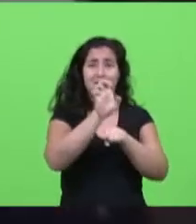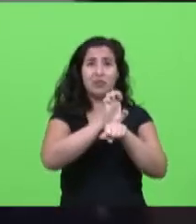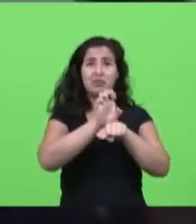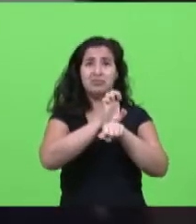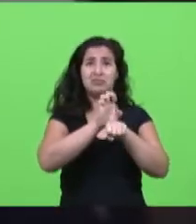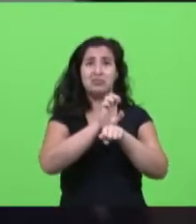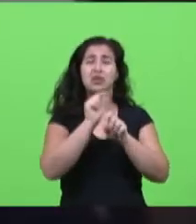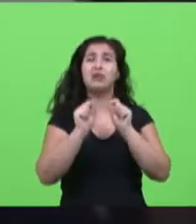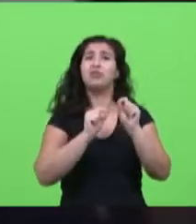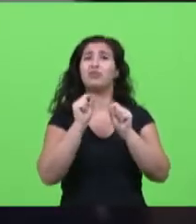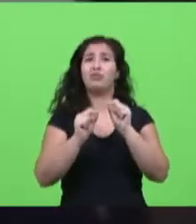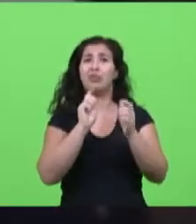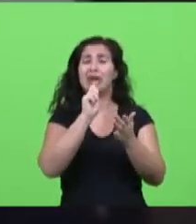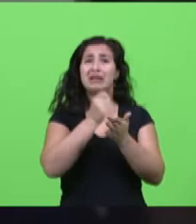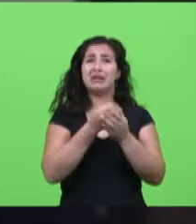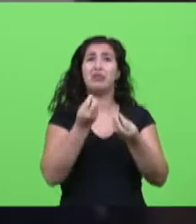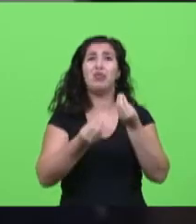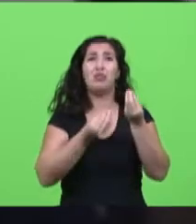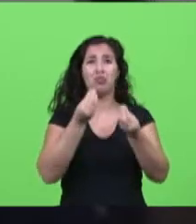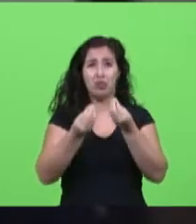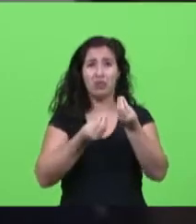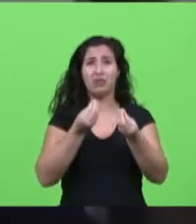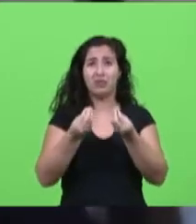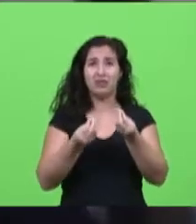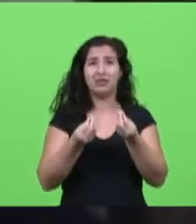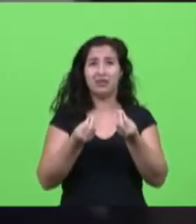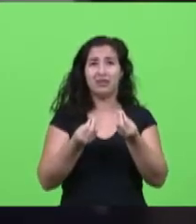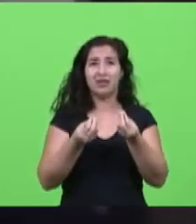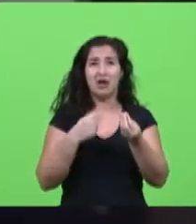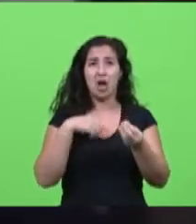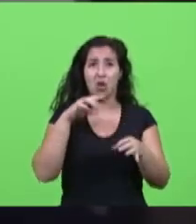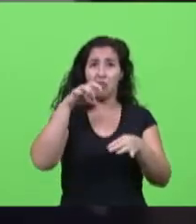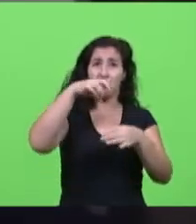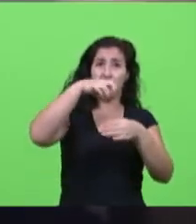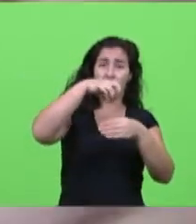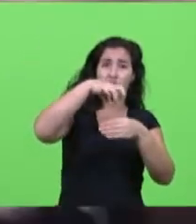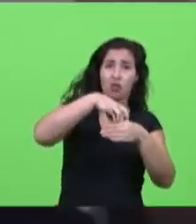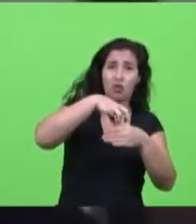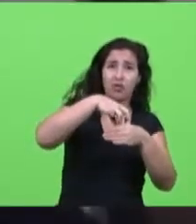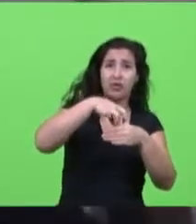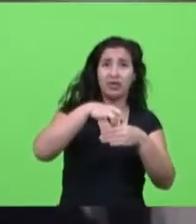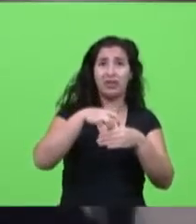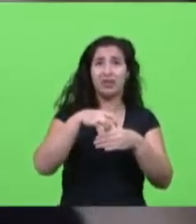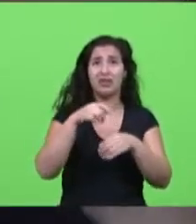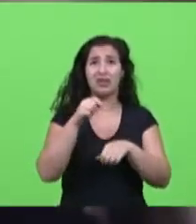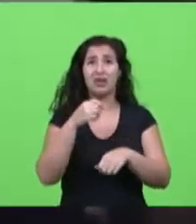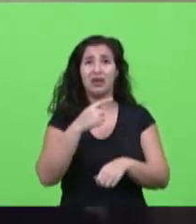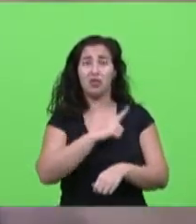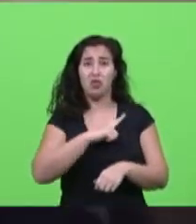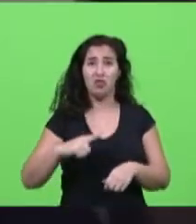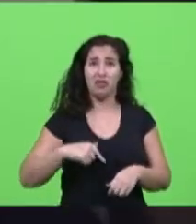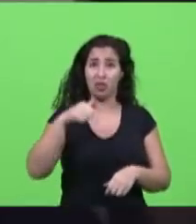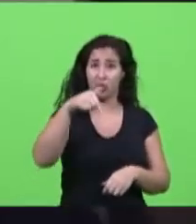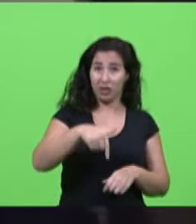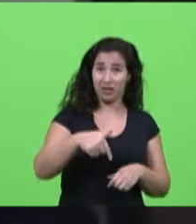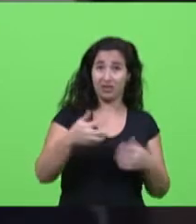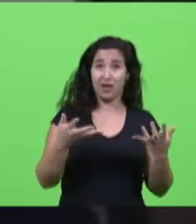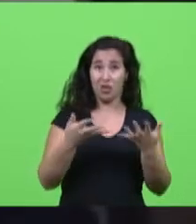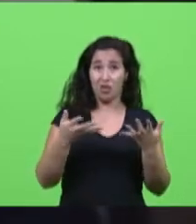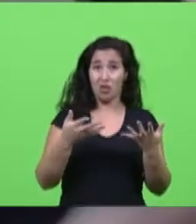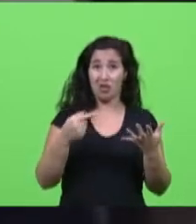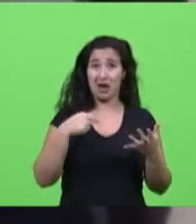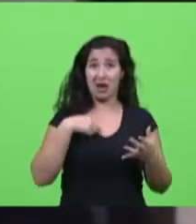já, e todo mundo sabe muito bem disso, eu não votei neste governo, eu não faço parte desse grupo